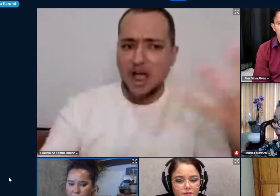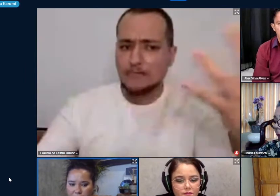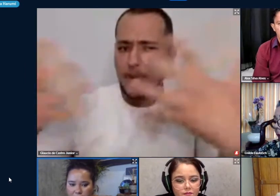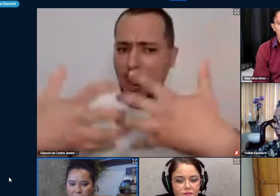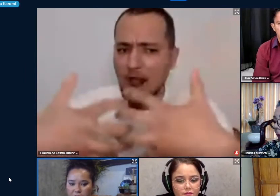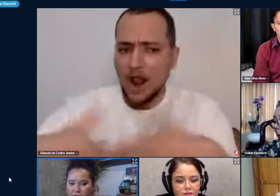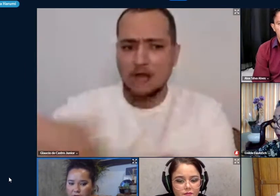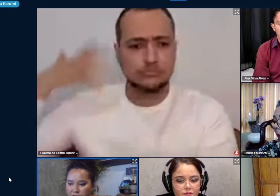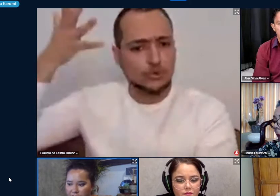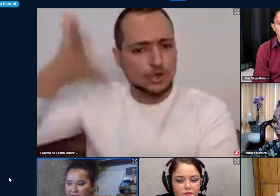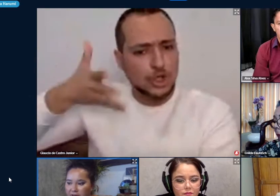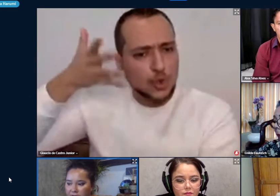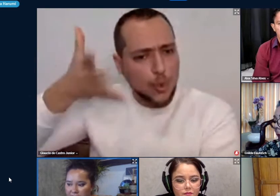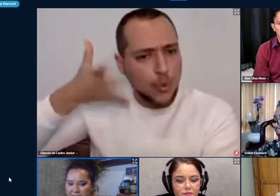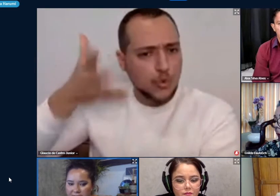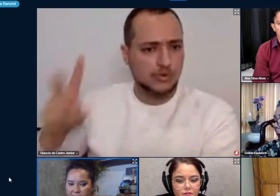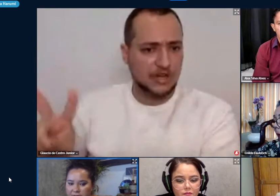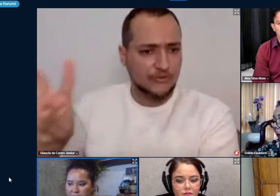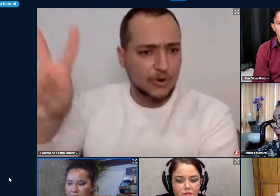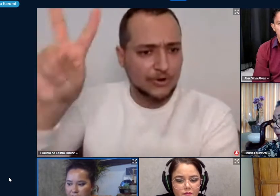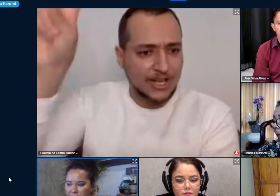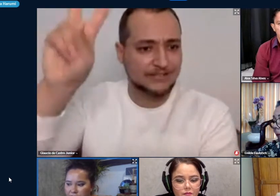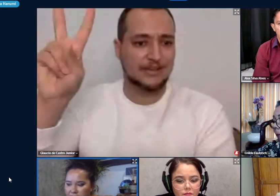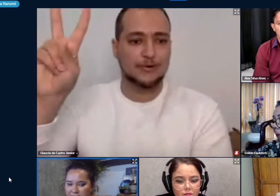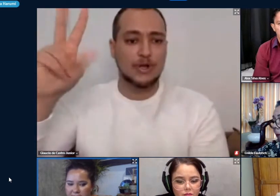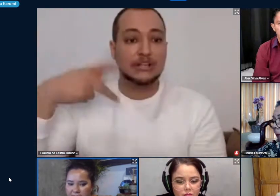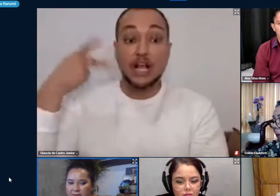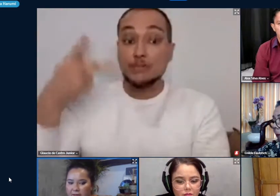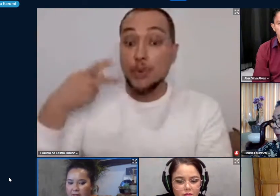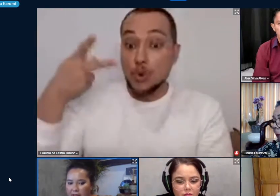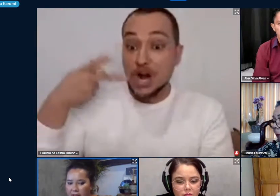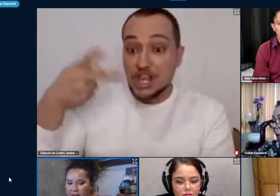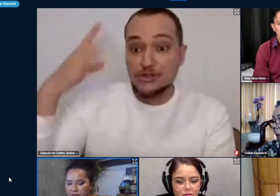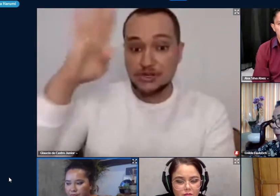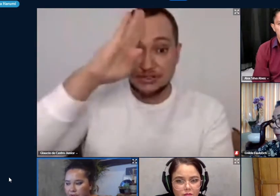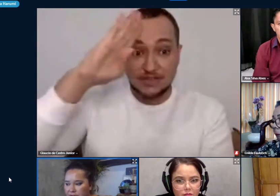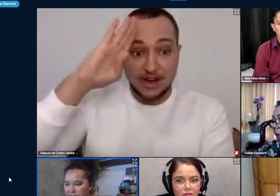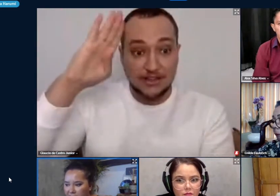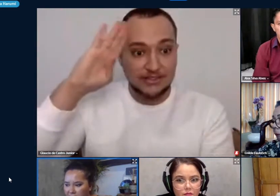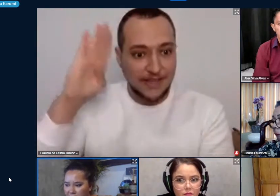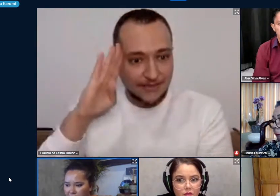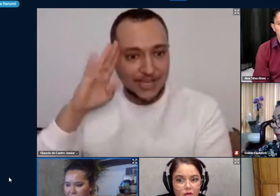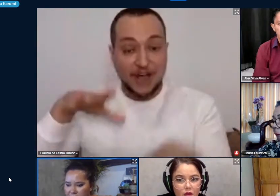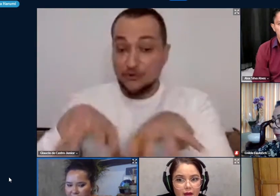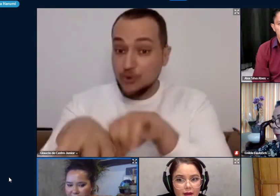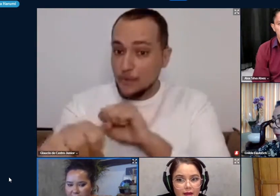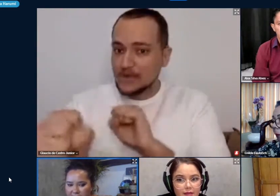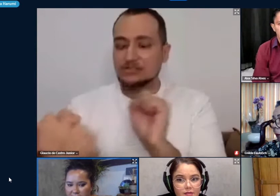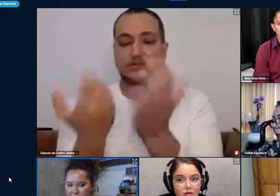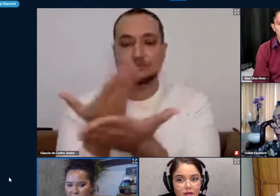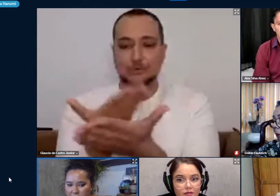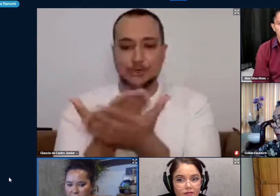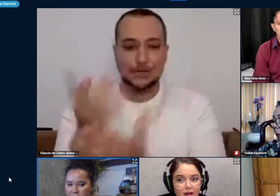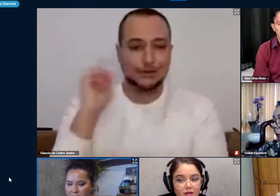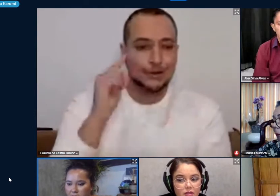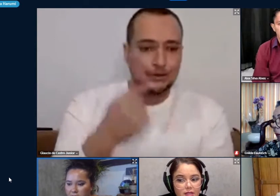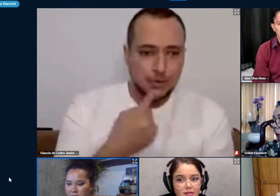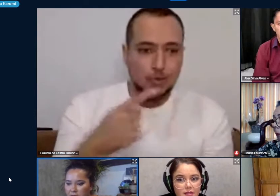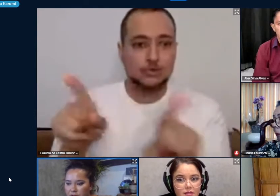o discurso de valorização das políticas, de políticas acadêmicas para a